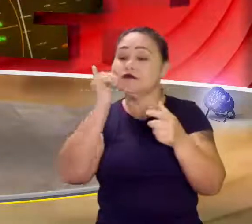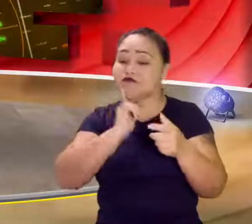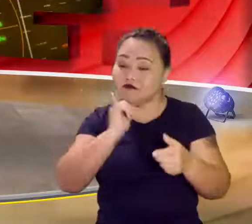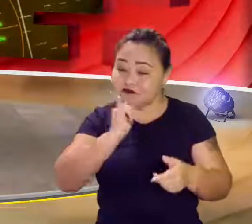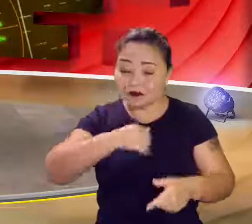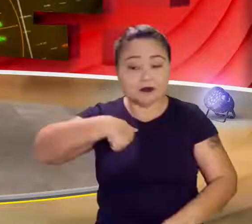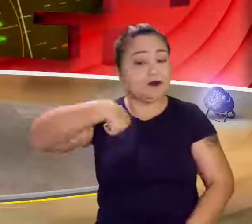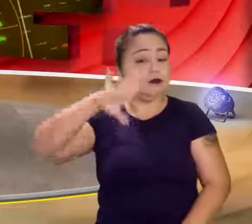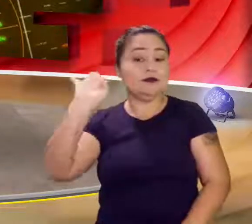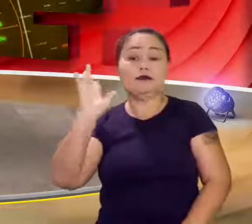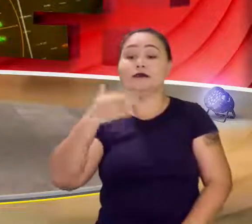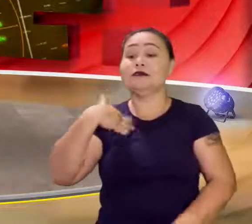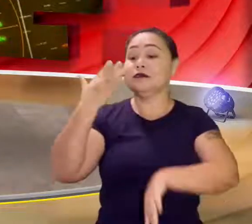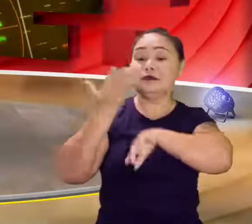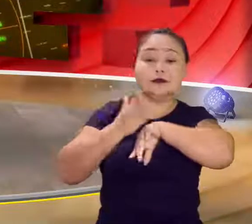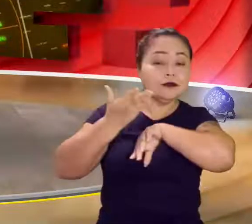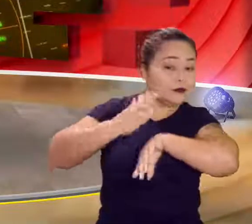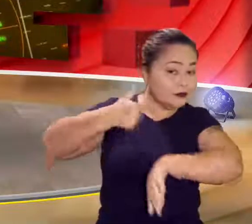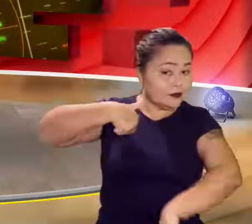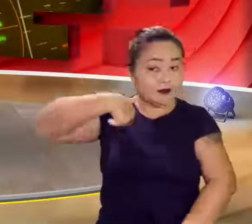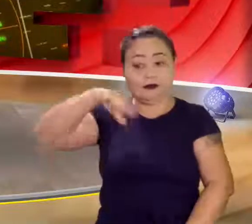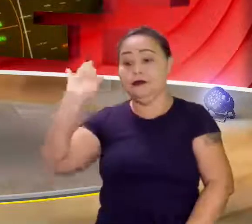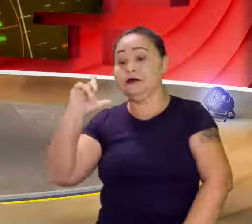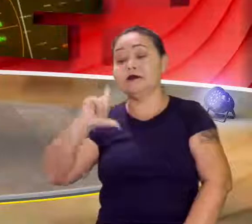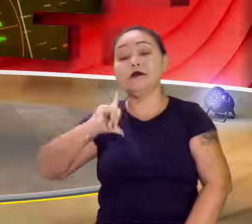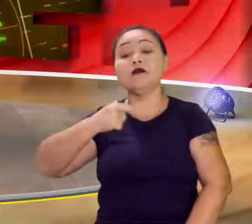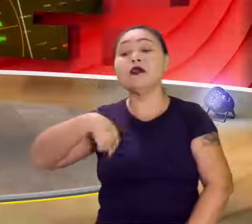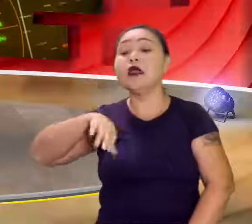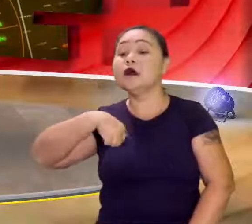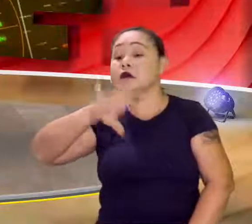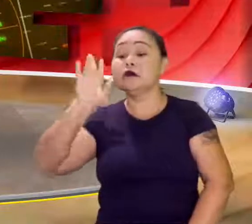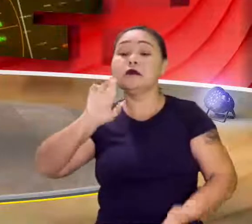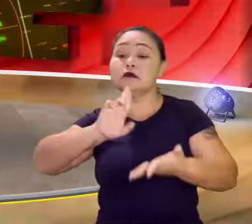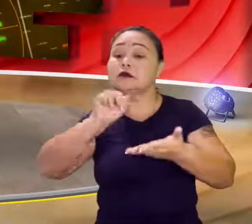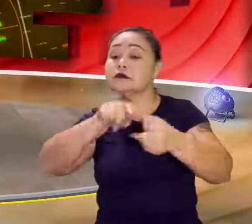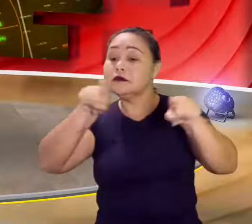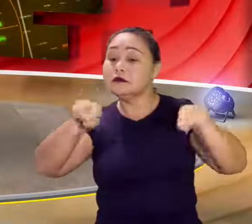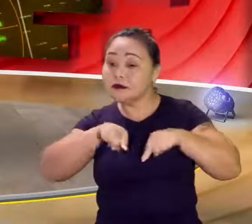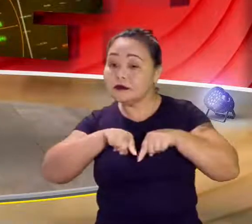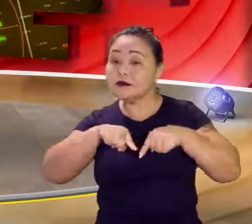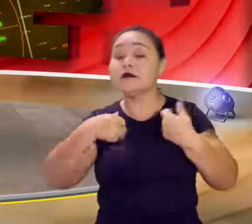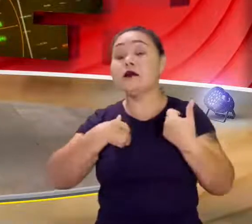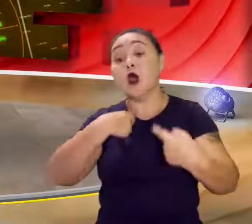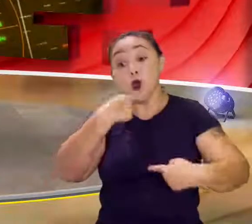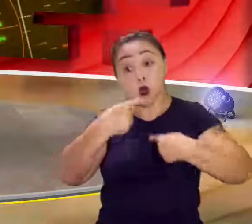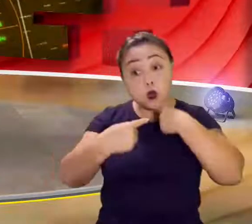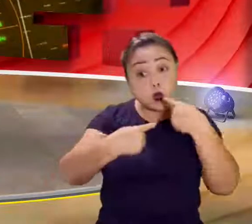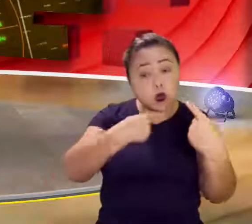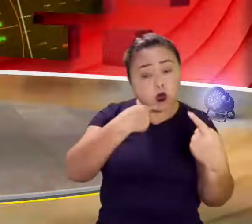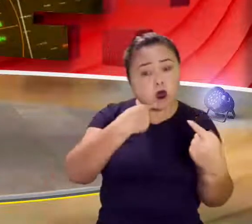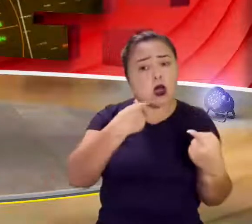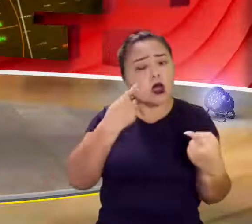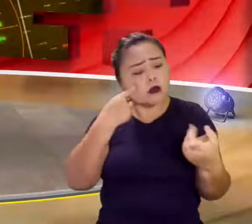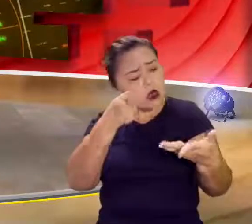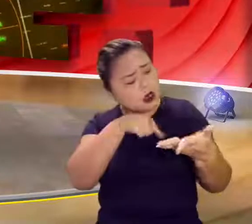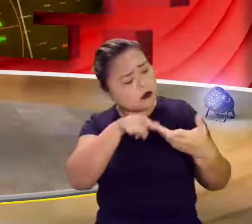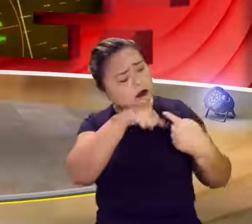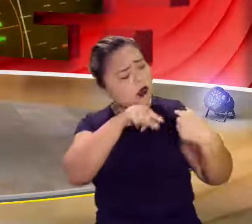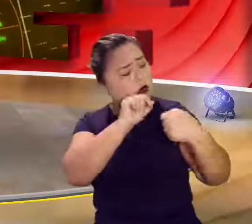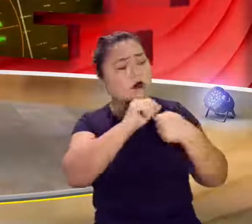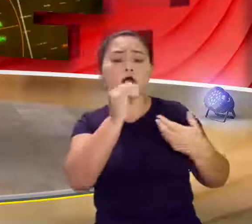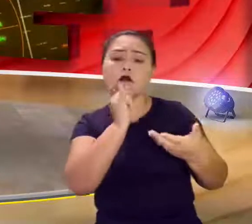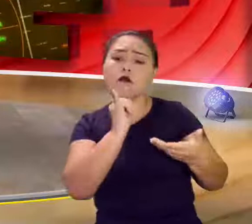bem praticado e vai ficar mais ainda se você resolver as atividades de sala, tá? Qualquer dúvida, dá uma olhadinha no que foi feito